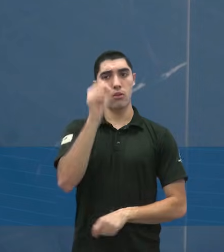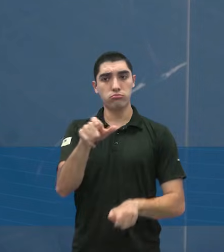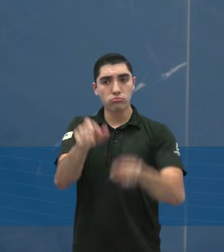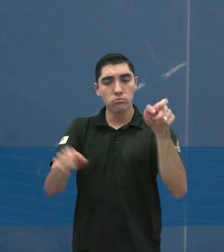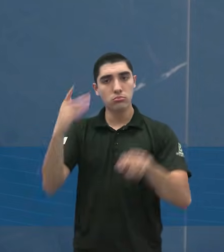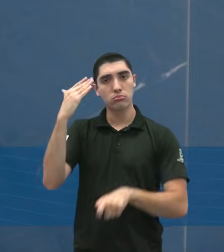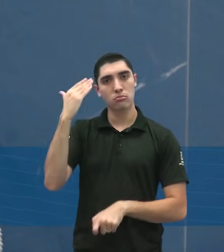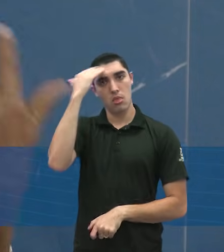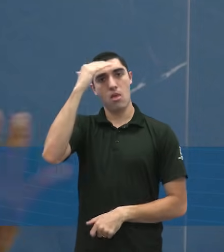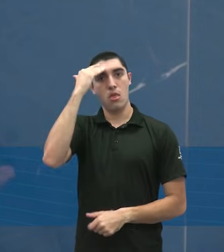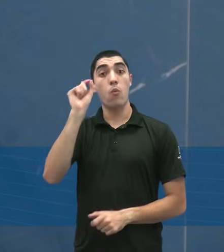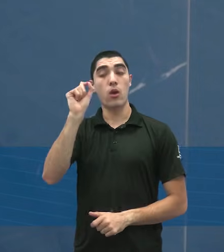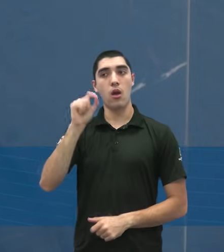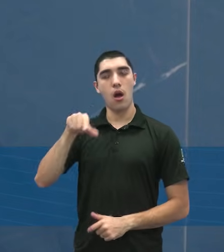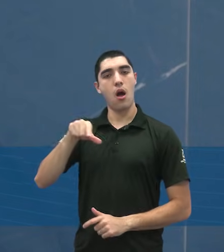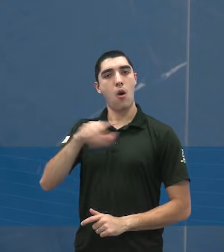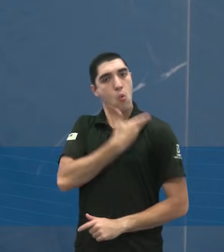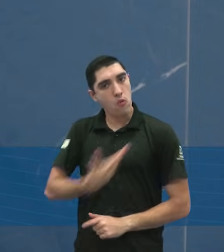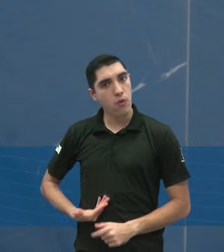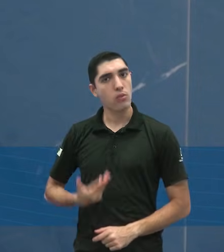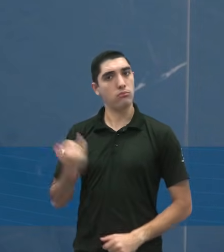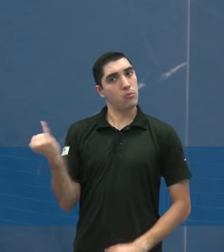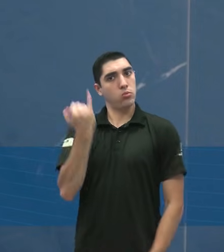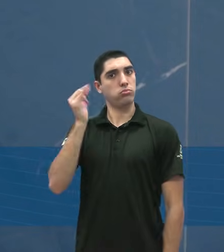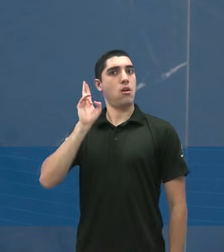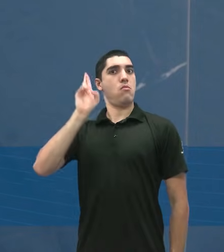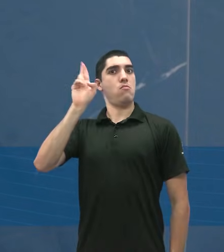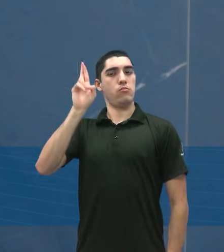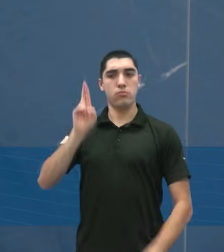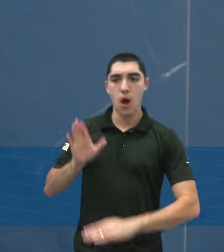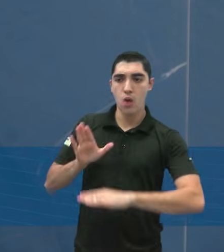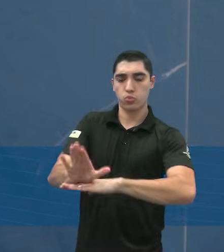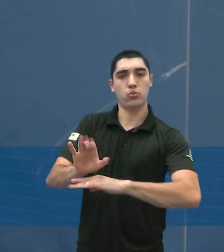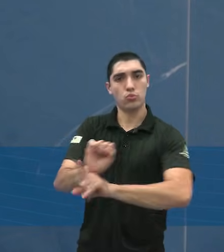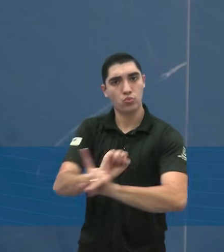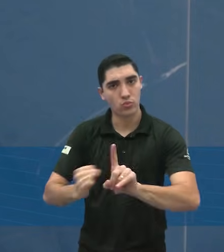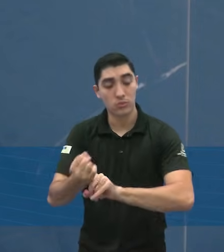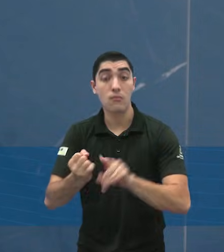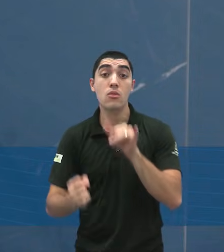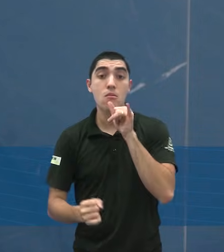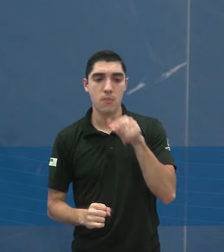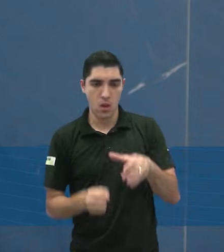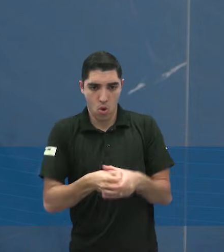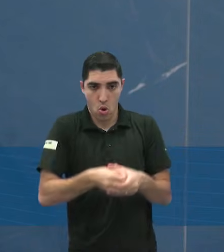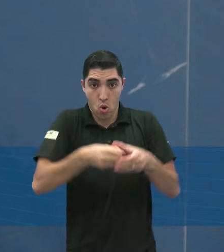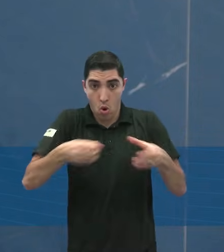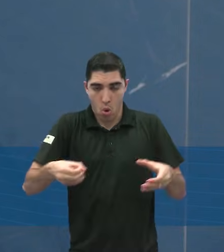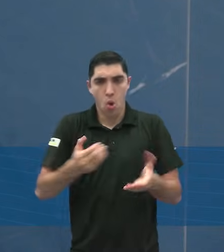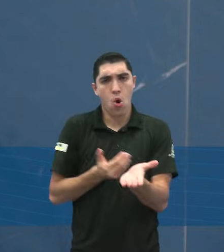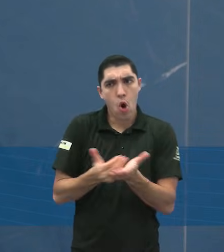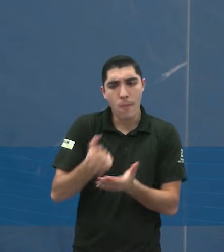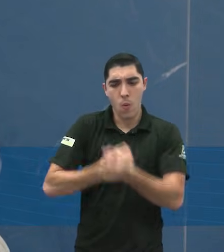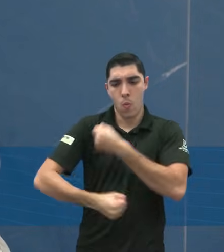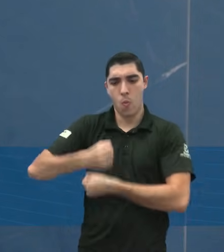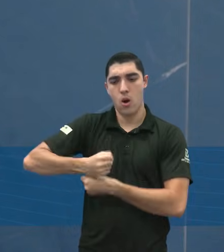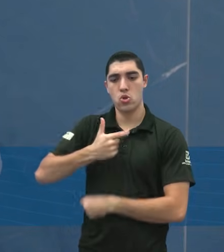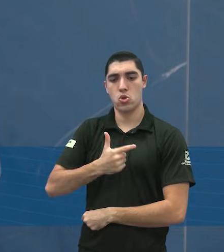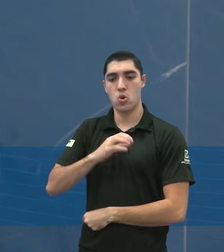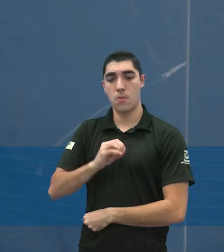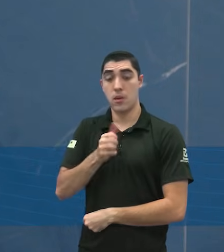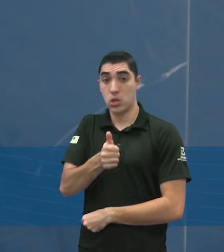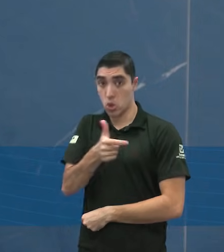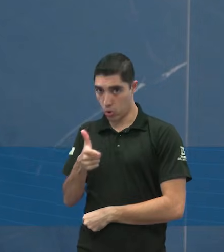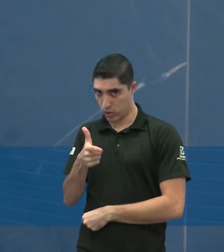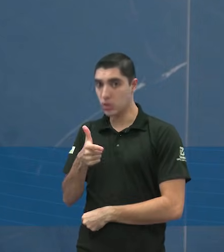pela parte social, pelas alterações sociais. E as cotas começaram em 2012, as cotas de ingresso